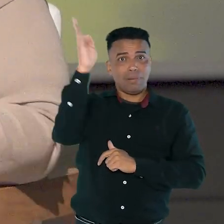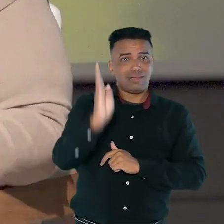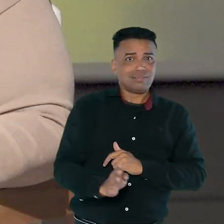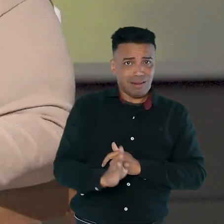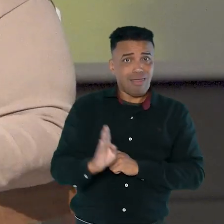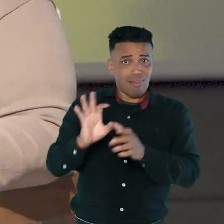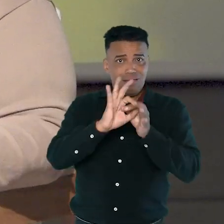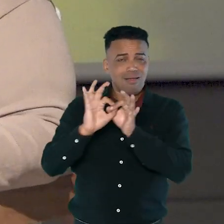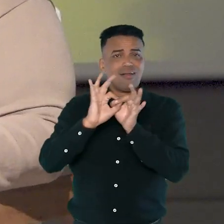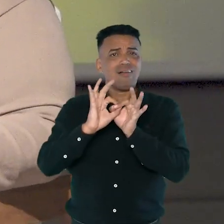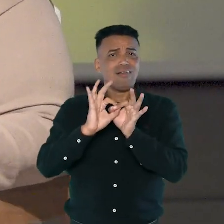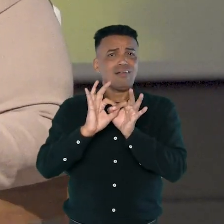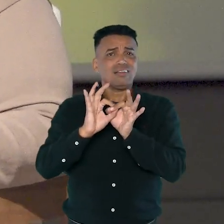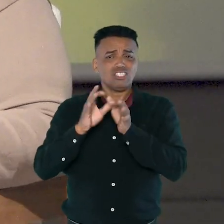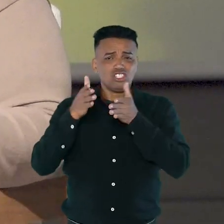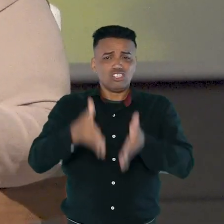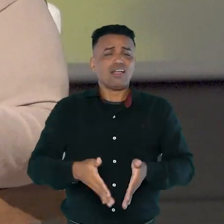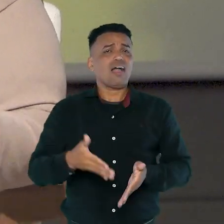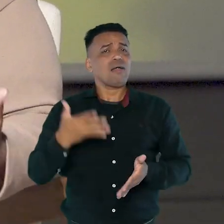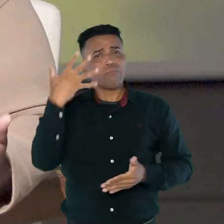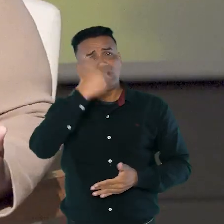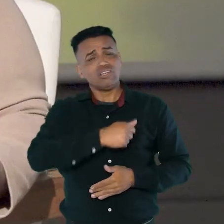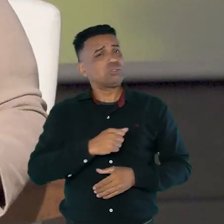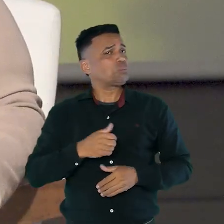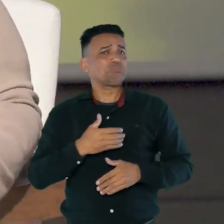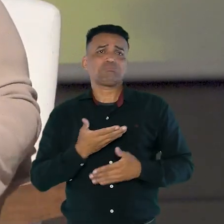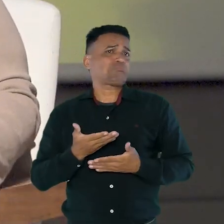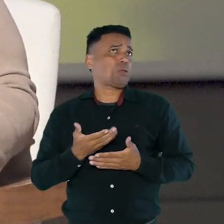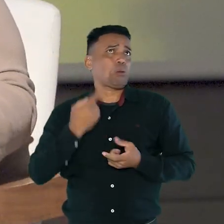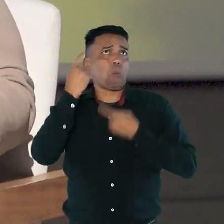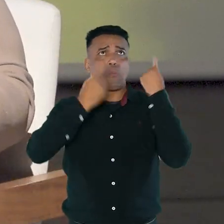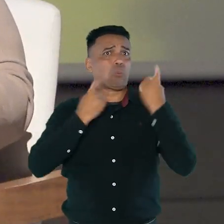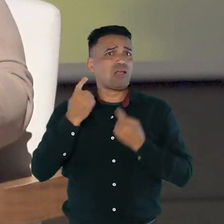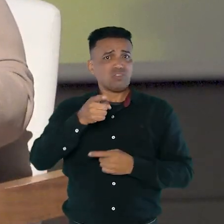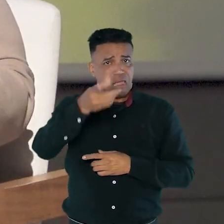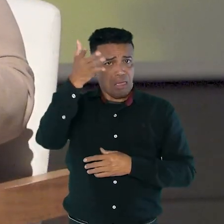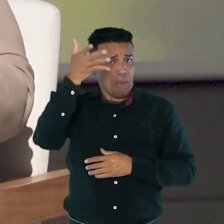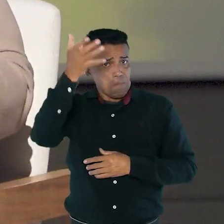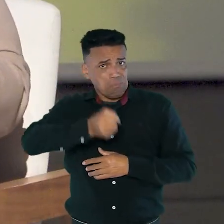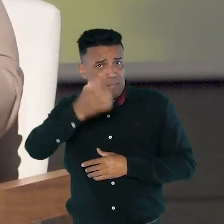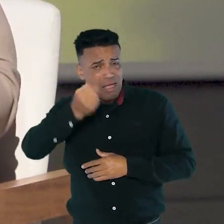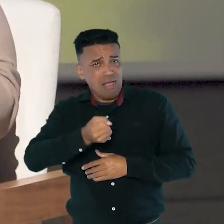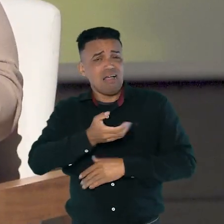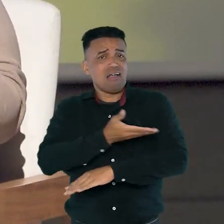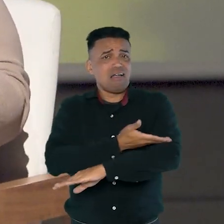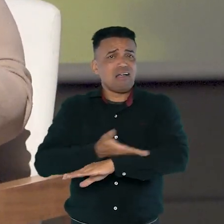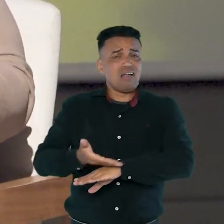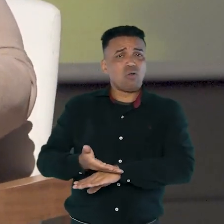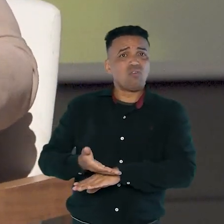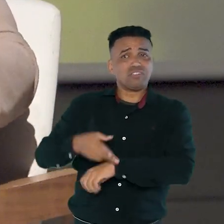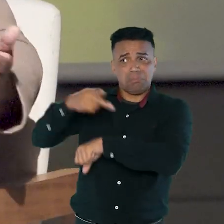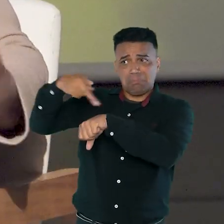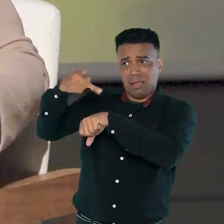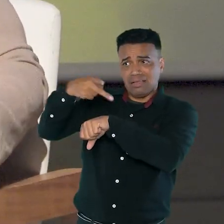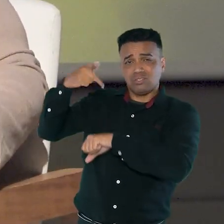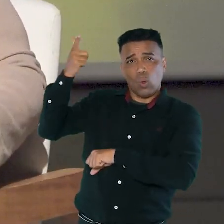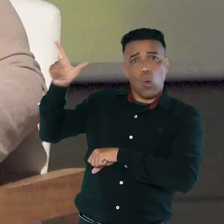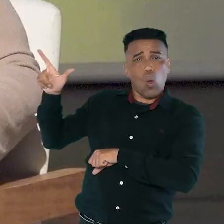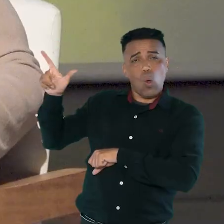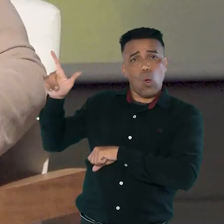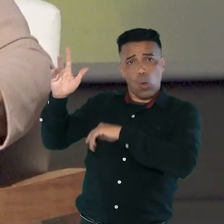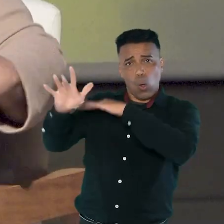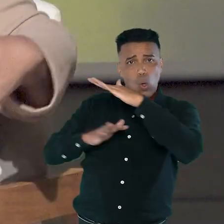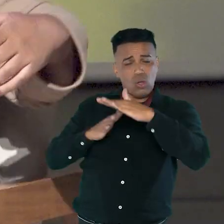eu acho isso muito bonito. Não importa se você é branco, não importa se você é gringo, você é bem-vindo